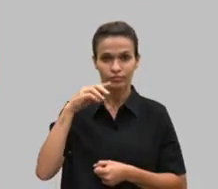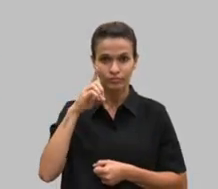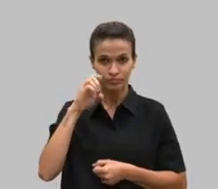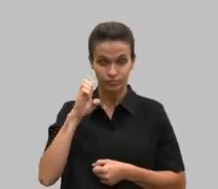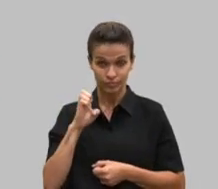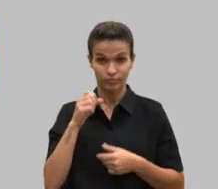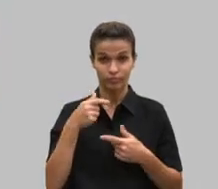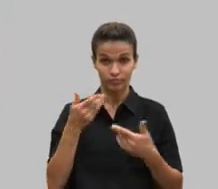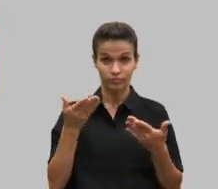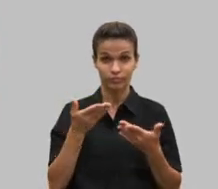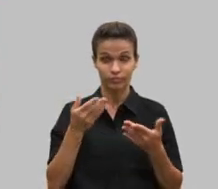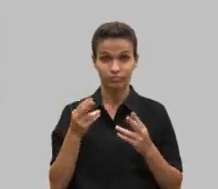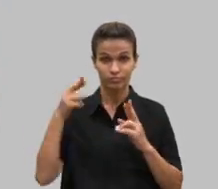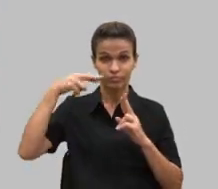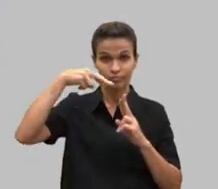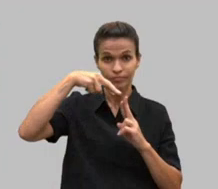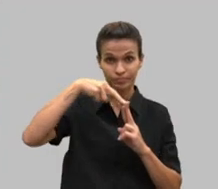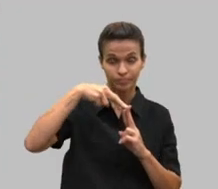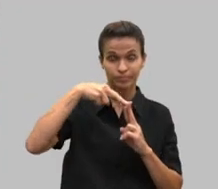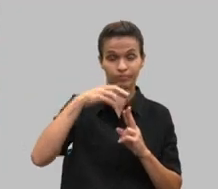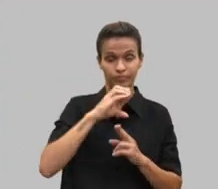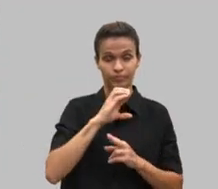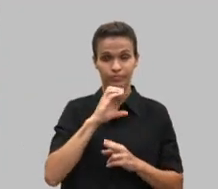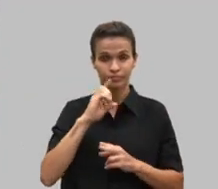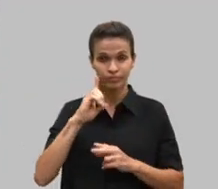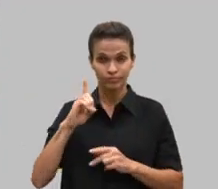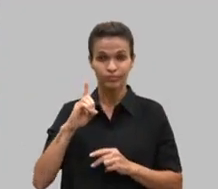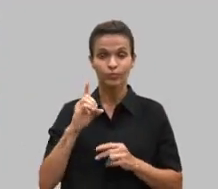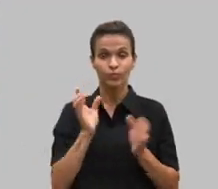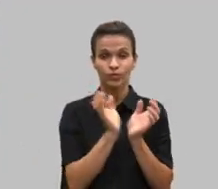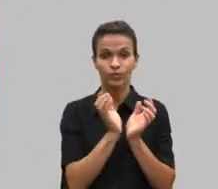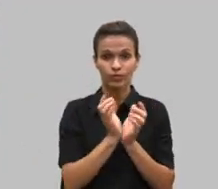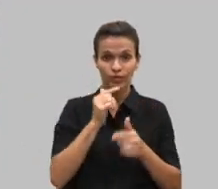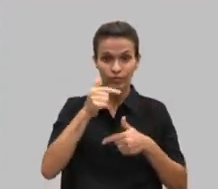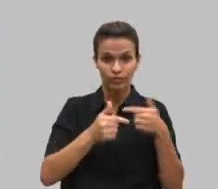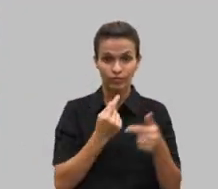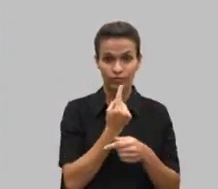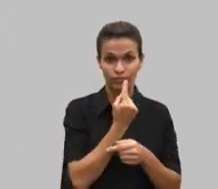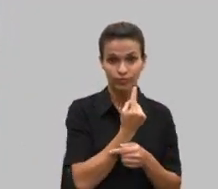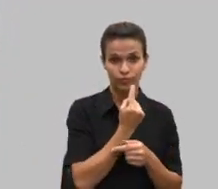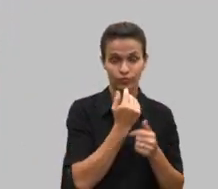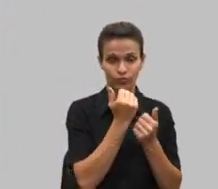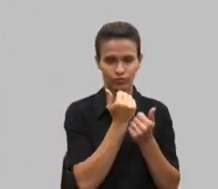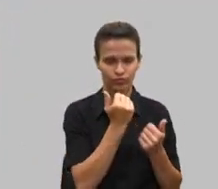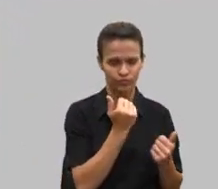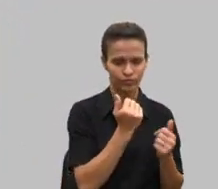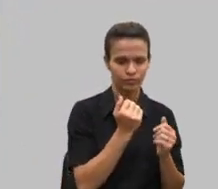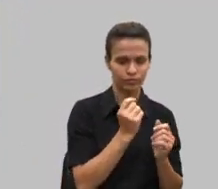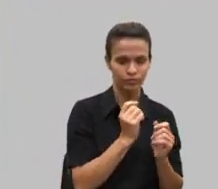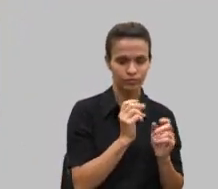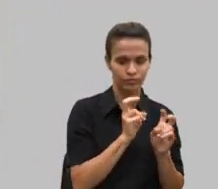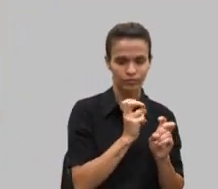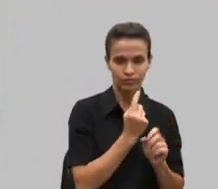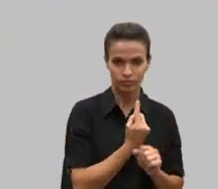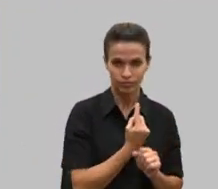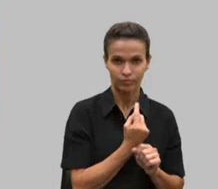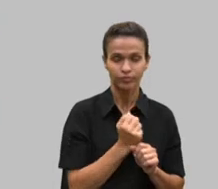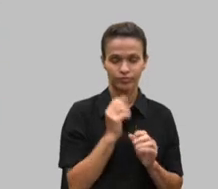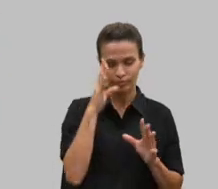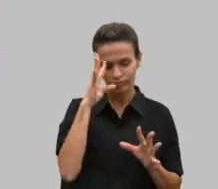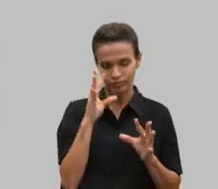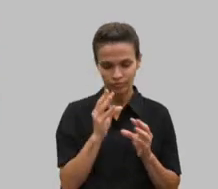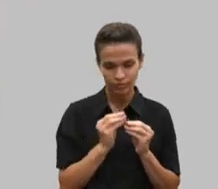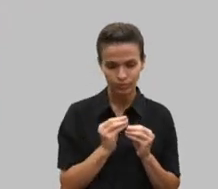hoje representando como coordenadora o grupo de trabalho 1 do subtema 1 eu resumiria meu grupo de trabalho